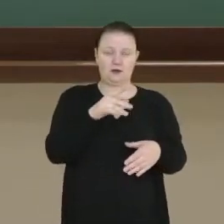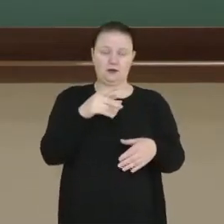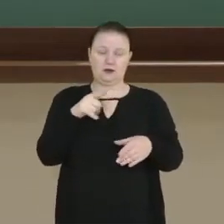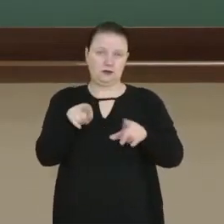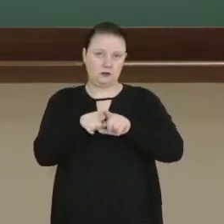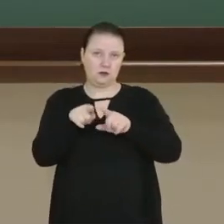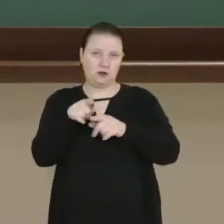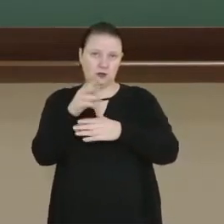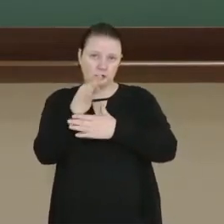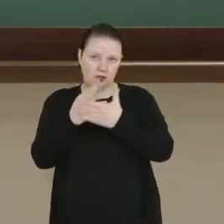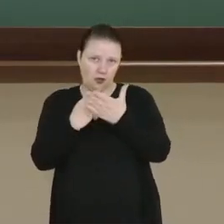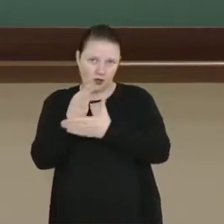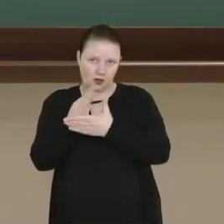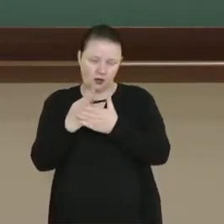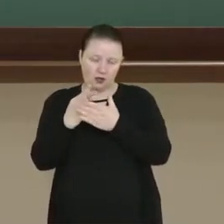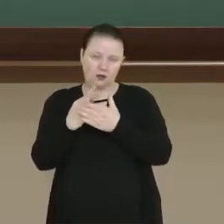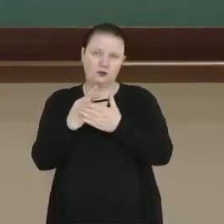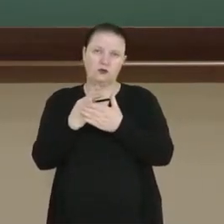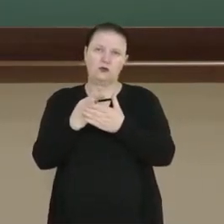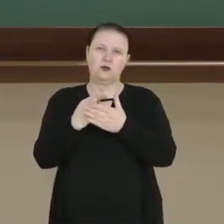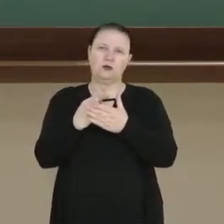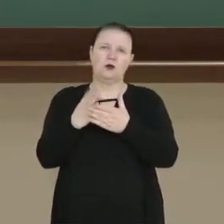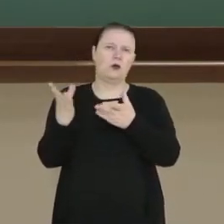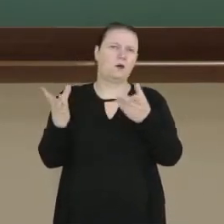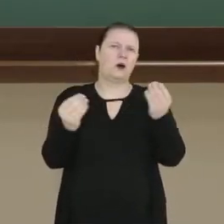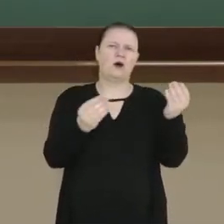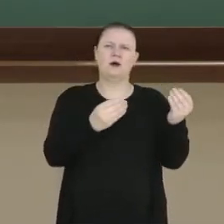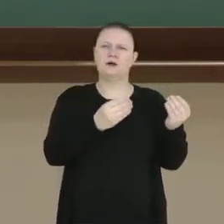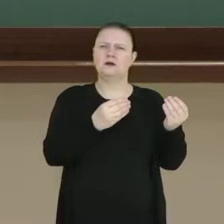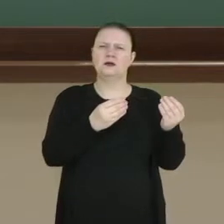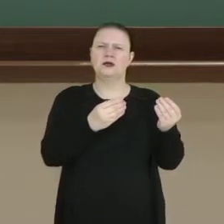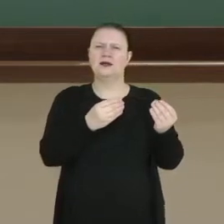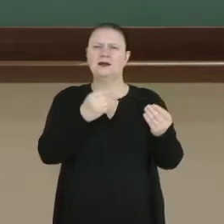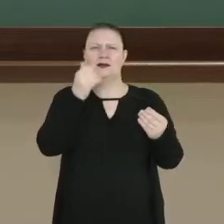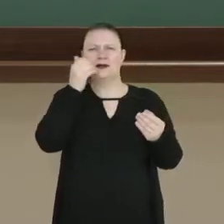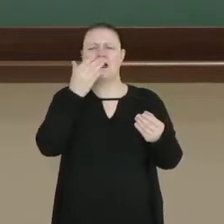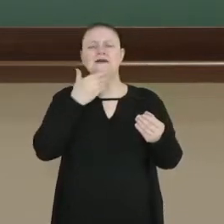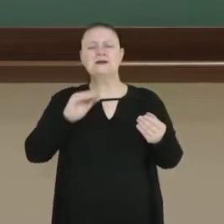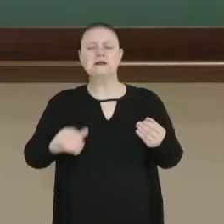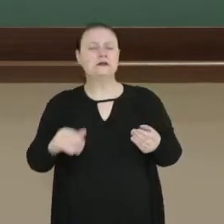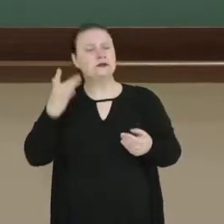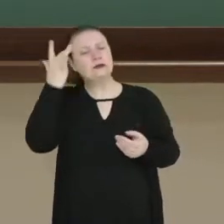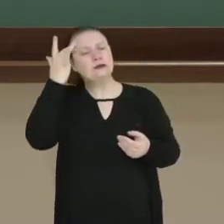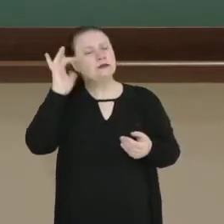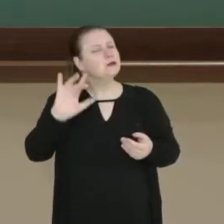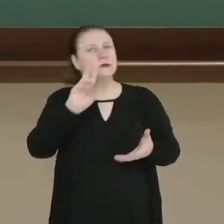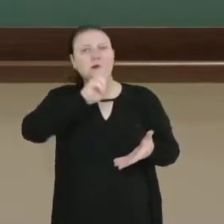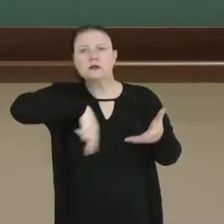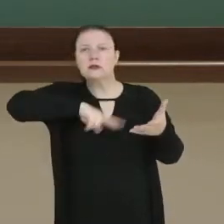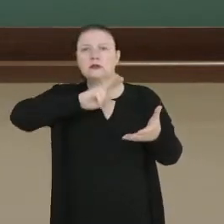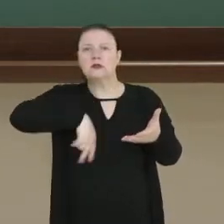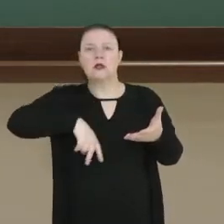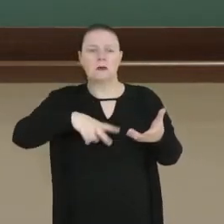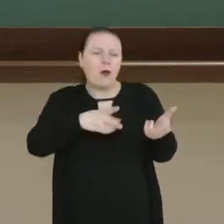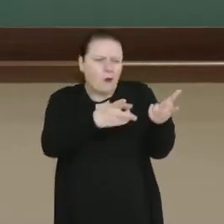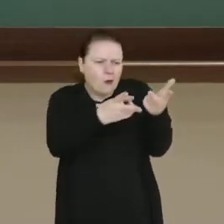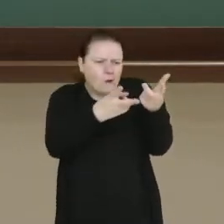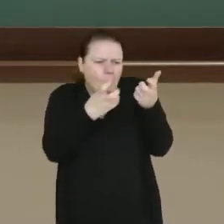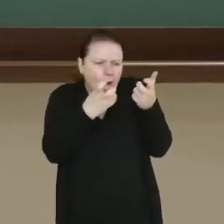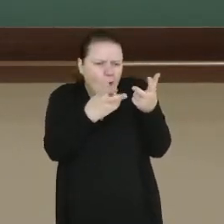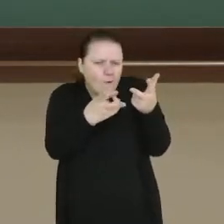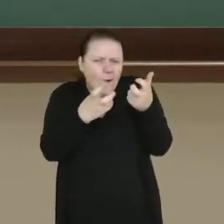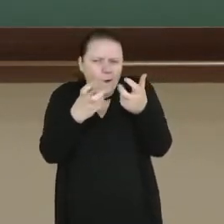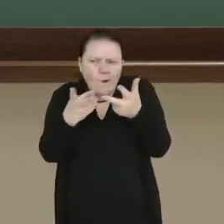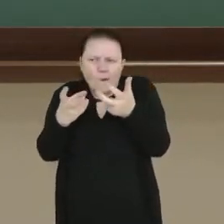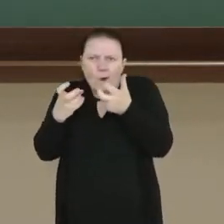escrita? Muitas vezes as crianças nem sabem ler, né, a parte escrita, mas elas tentam fazer uma leitura por meio das